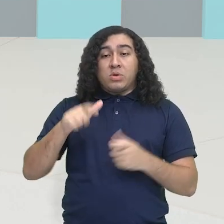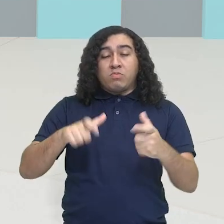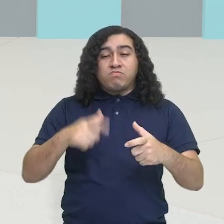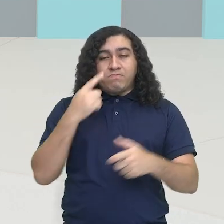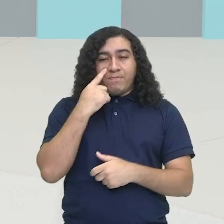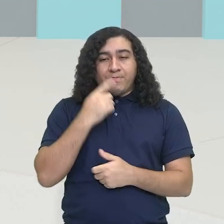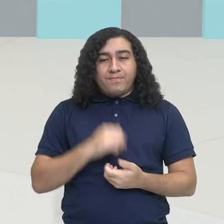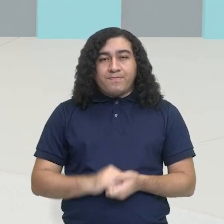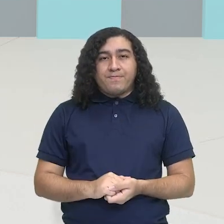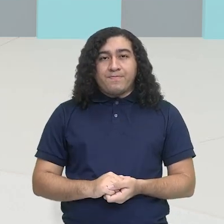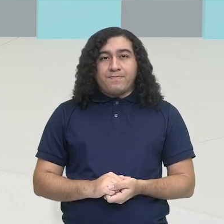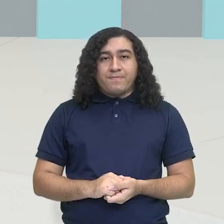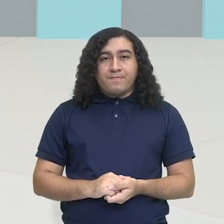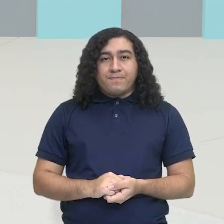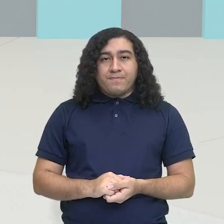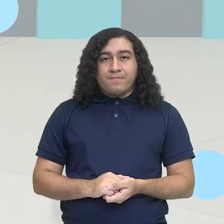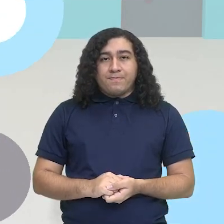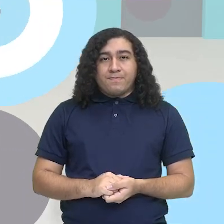lugar?